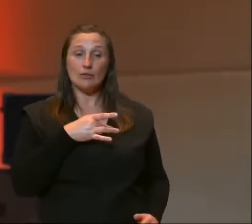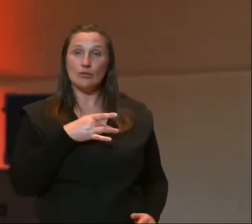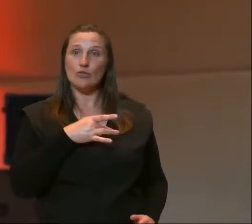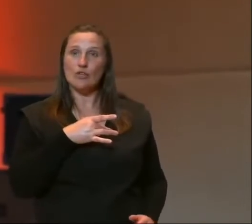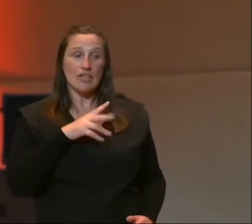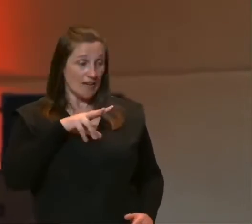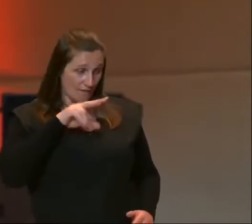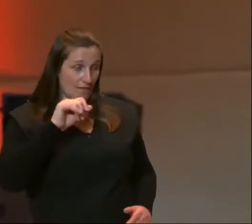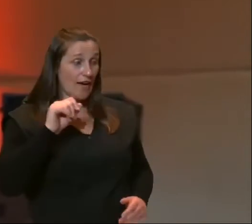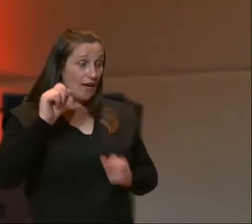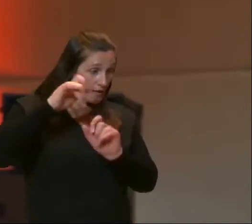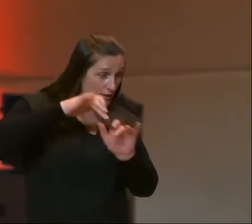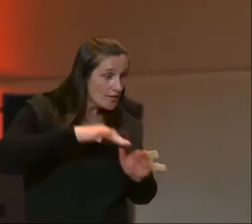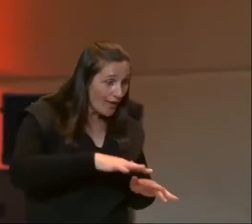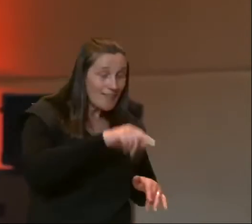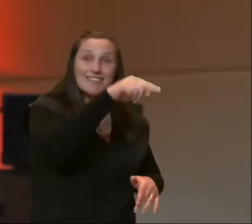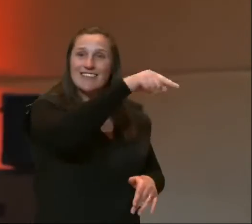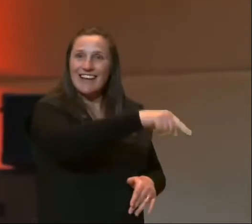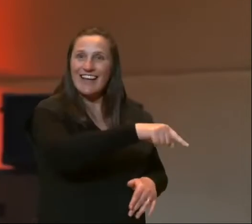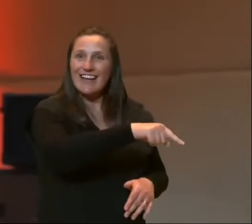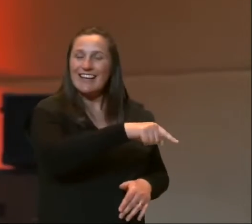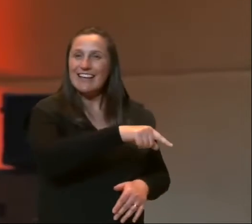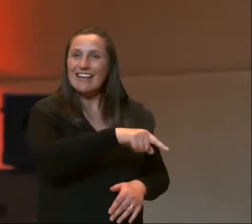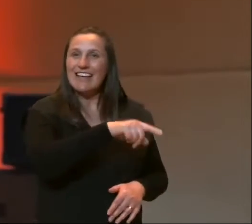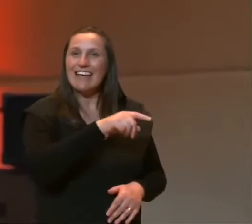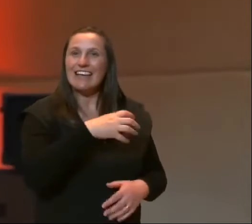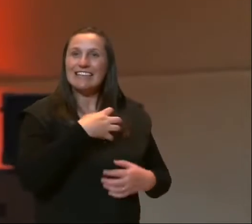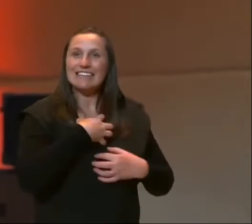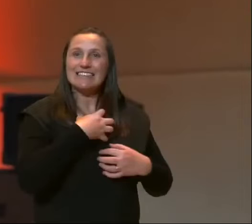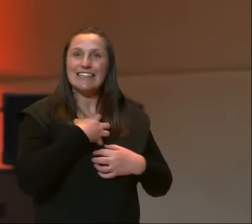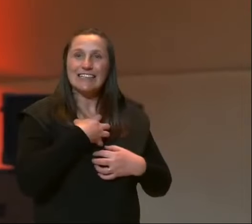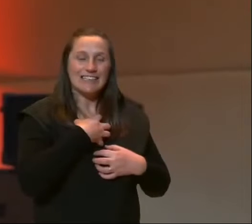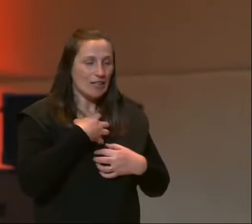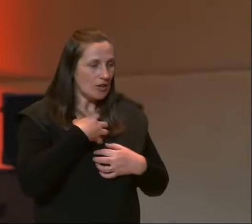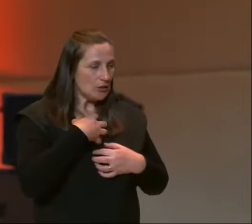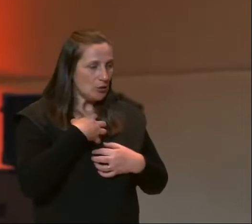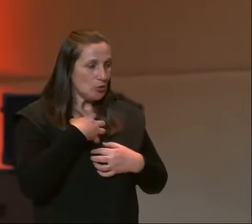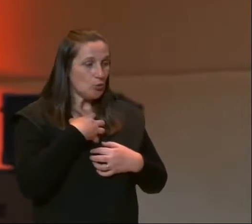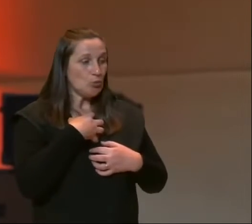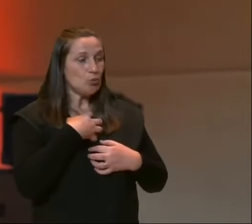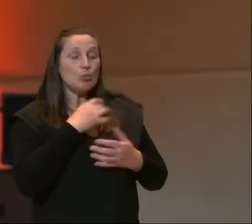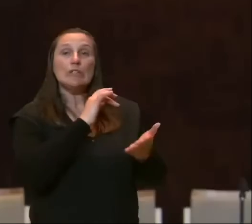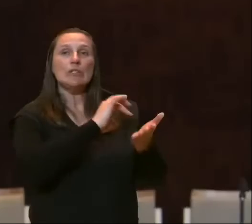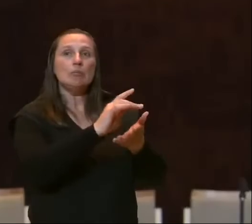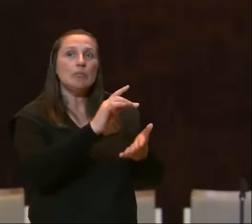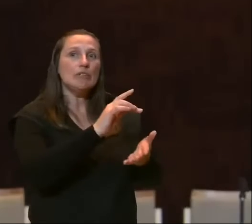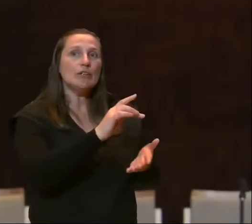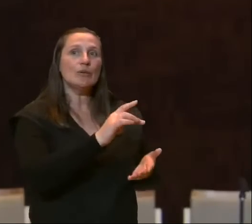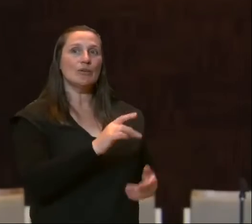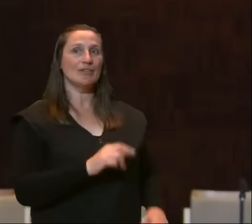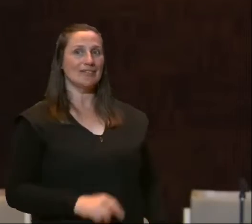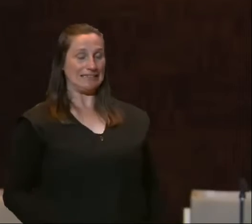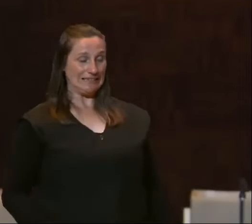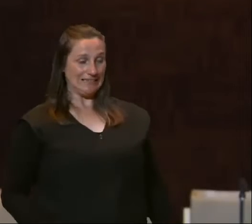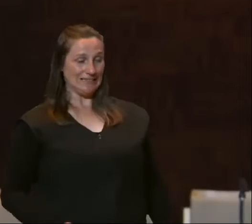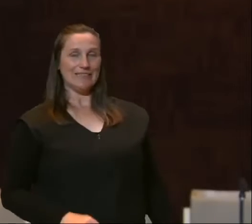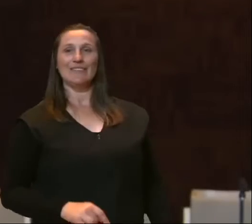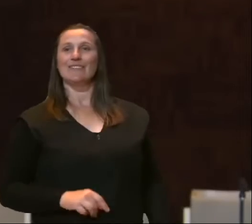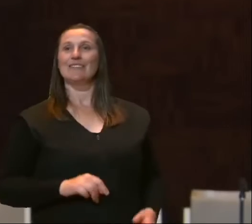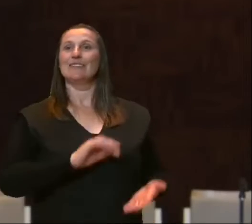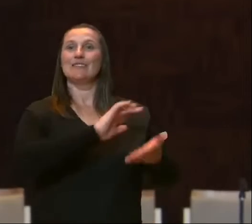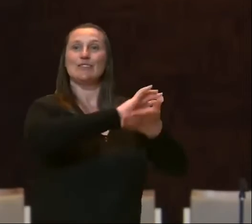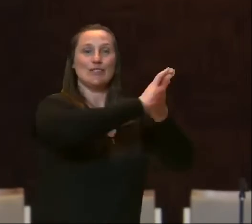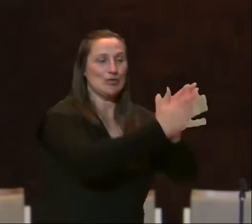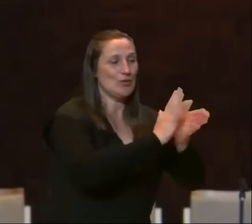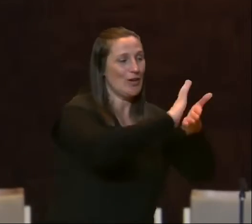acampamento dos inimigos. Quando ele desce, ele ouve os inimigos falando de um sonho. Um pão cevado que vinha destruir o